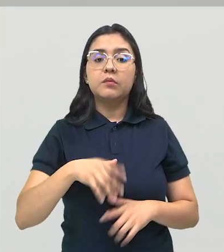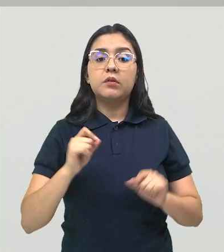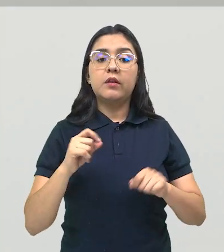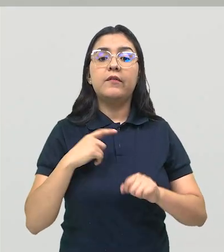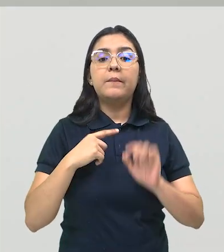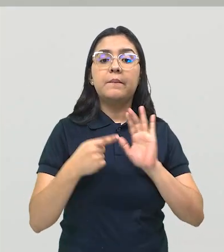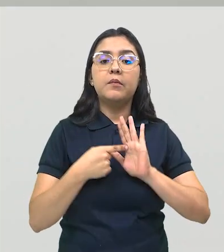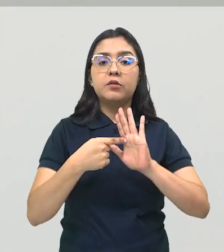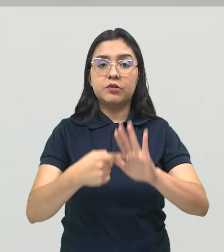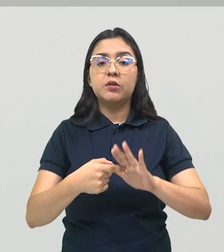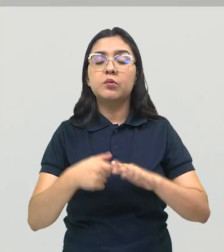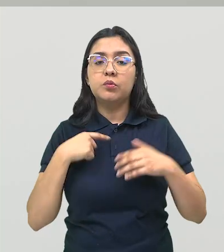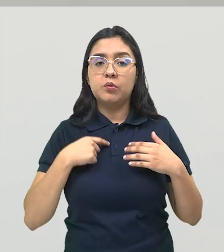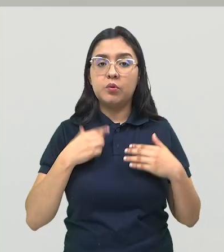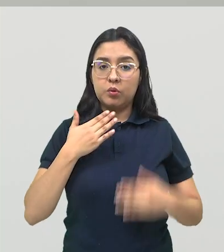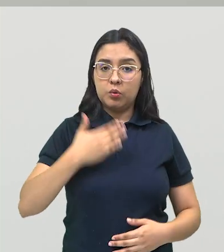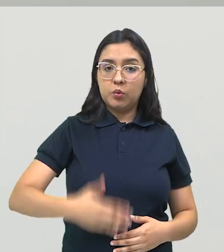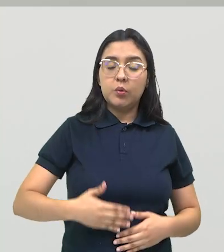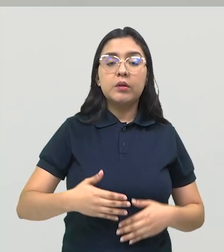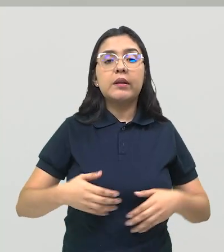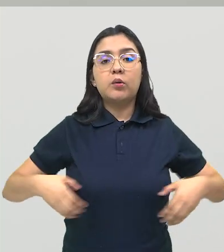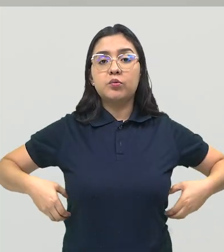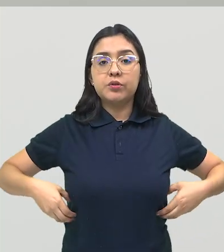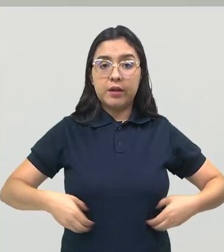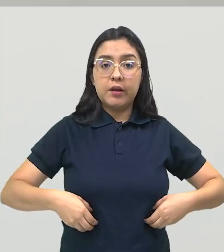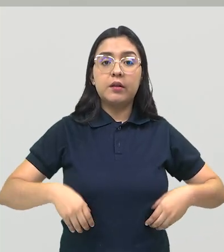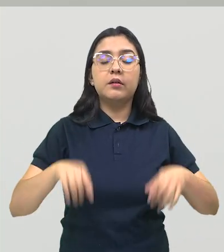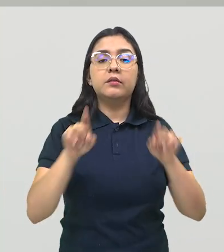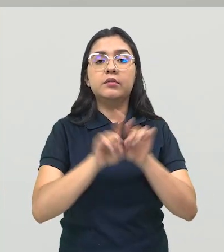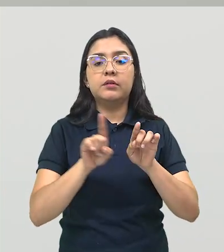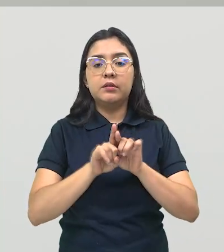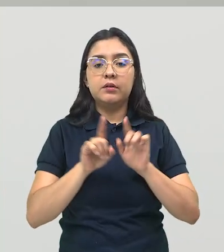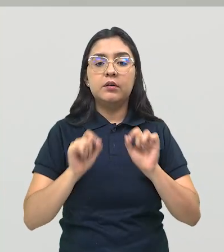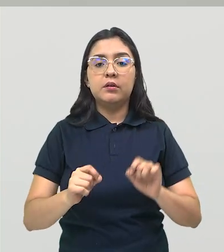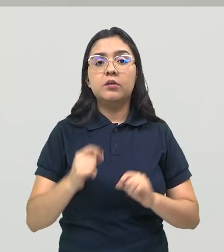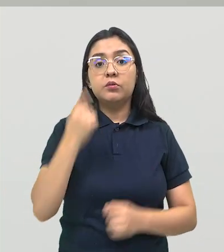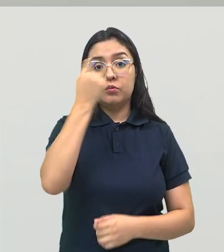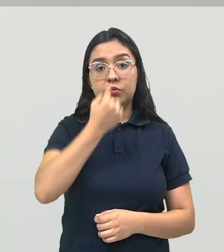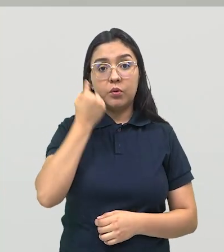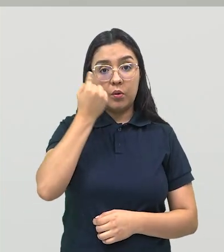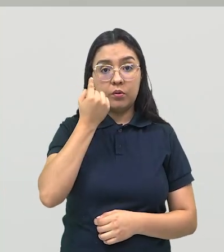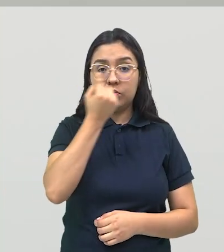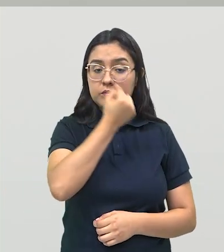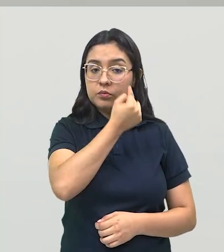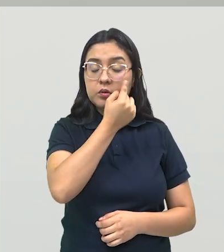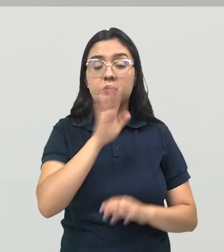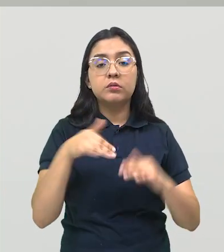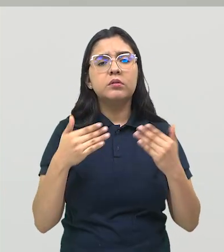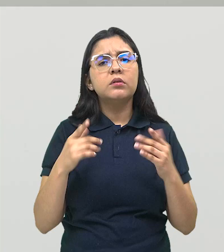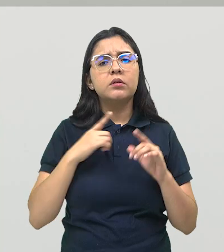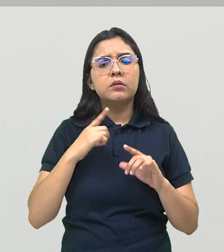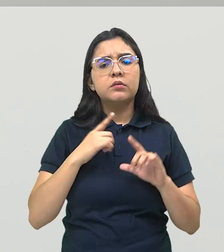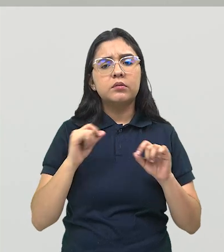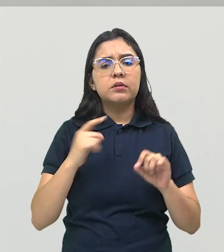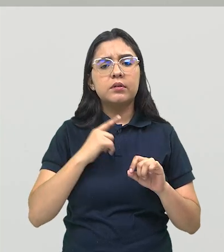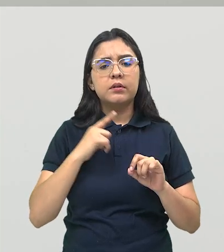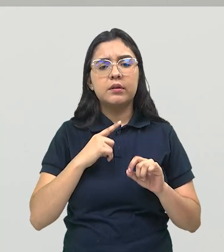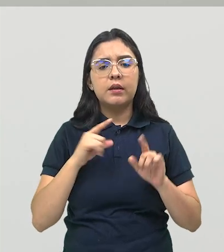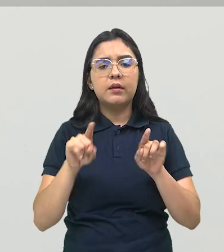aparecer na região do tórax, né, na costela, ao redor dos olhos. Então, essas regiões onde